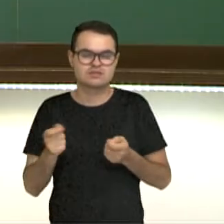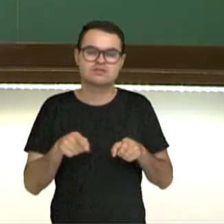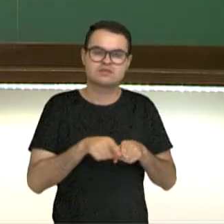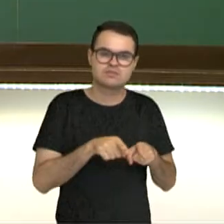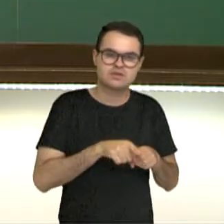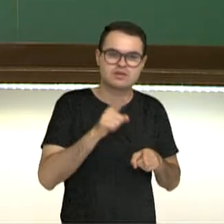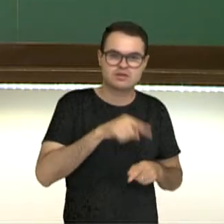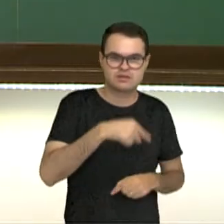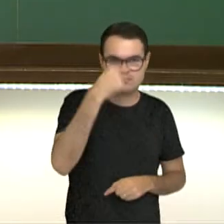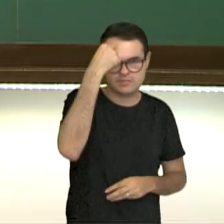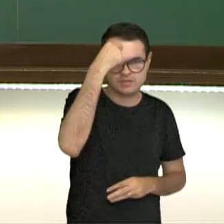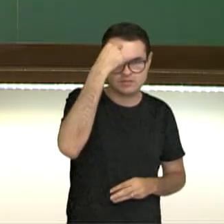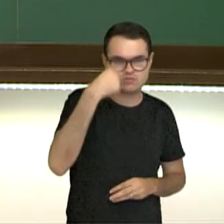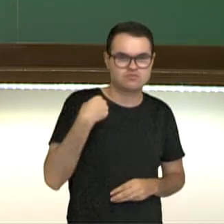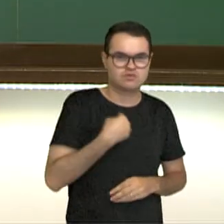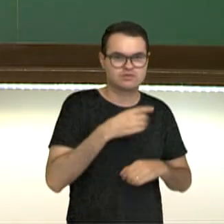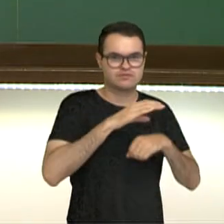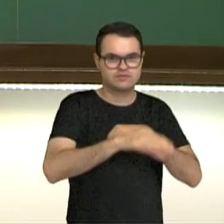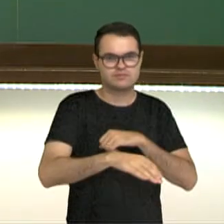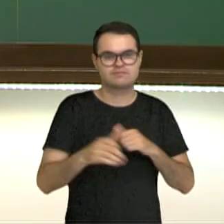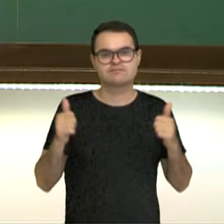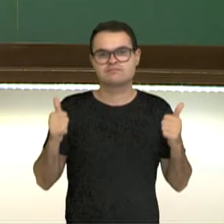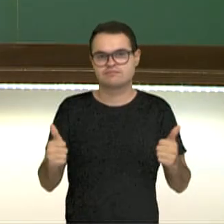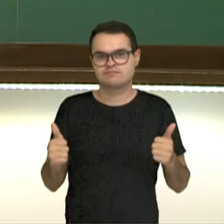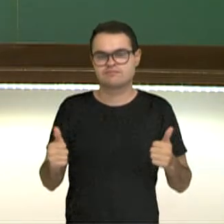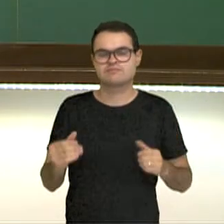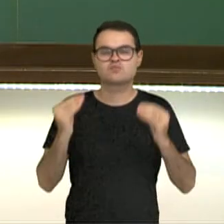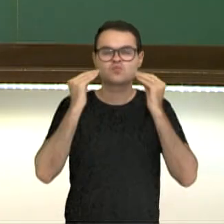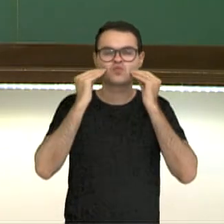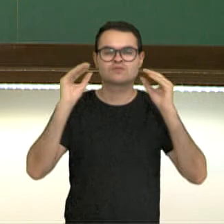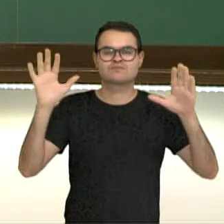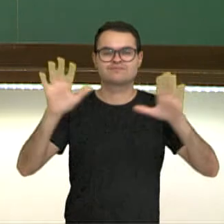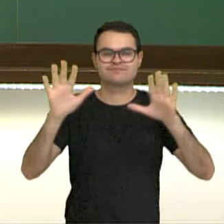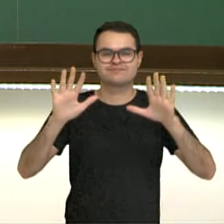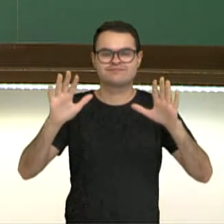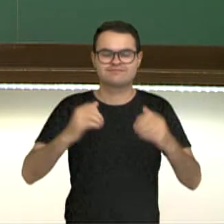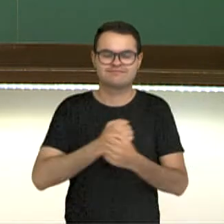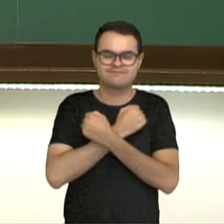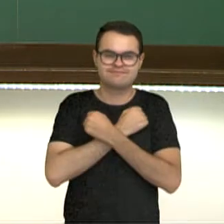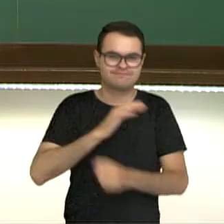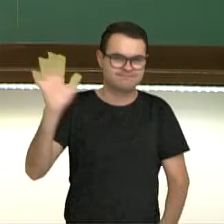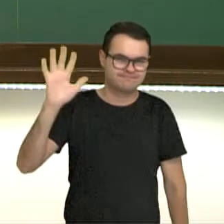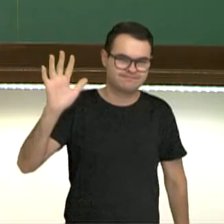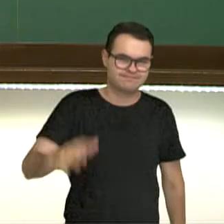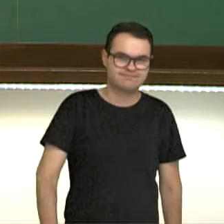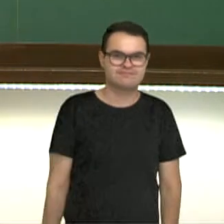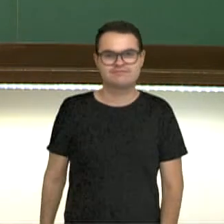gente pensar no nosso investimento. Então, um beijo bem grande da Prof e um até breve.